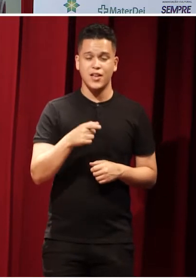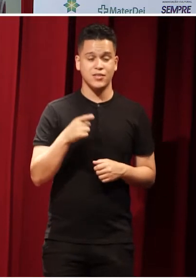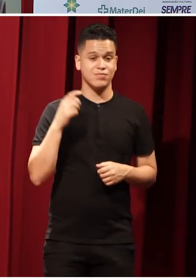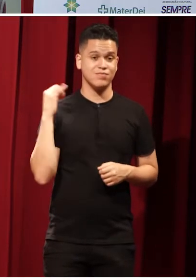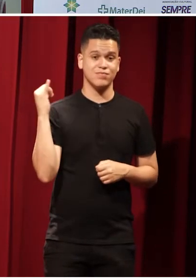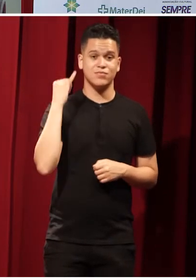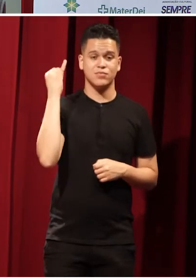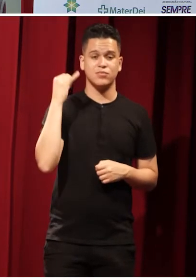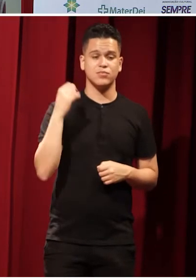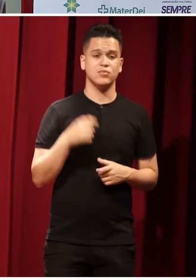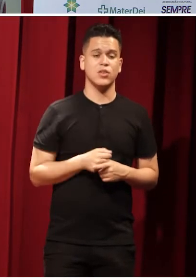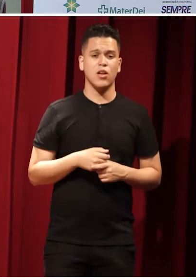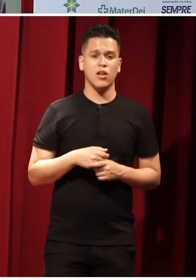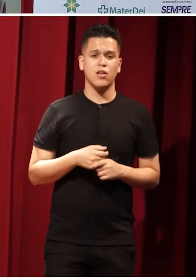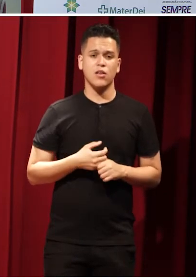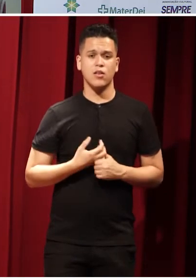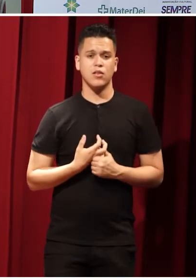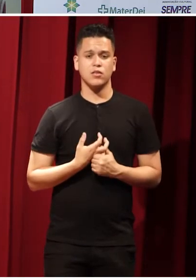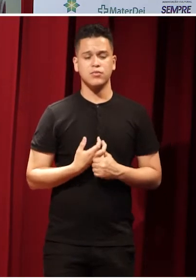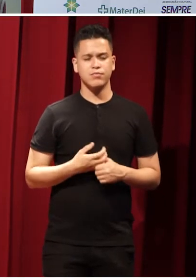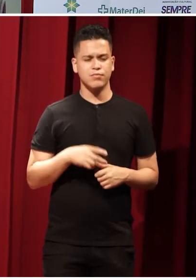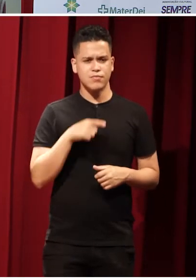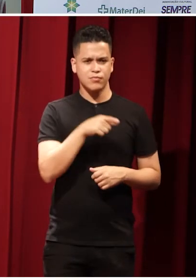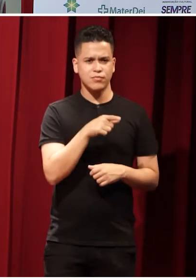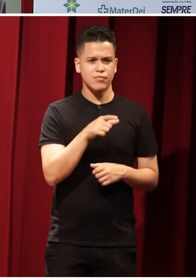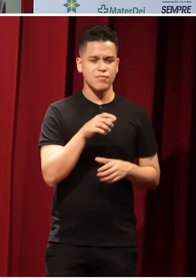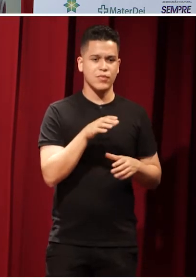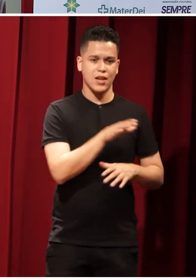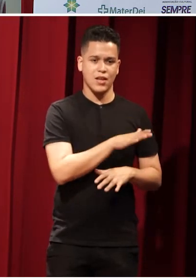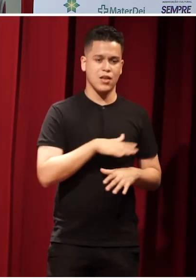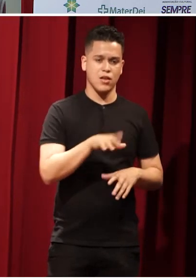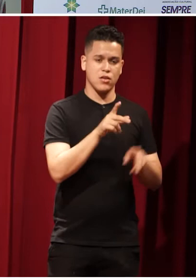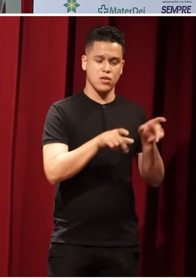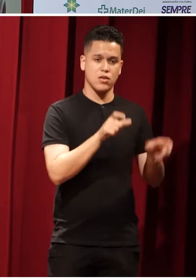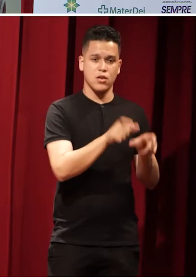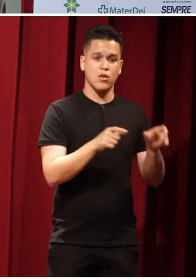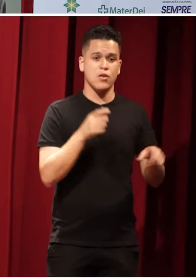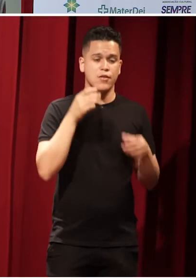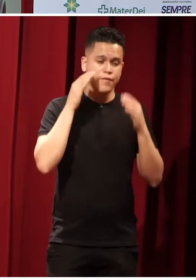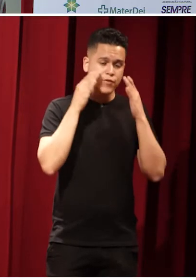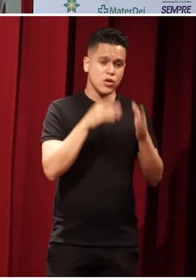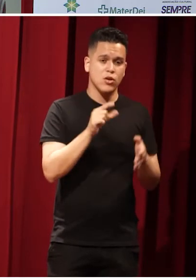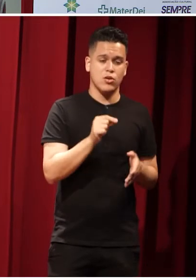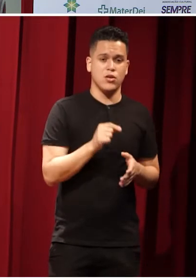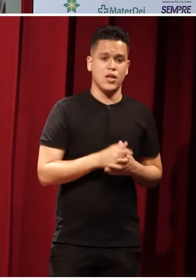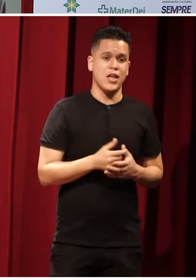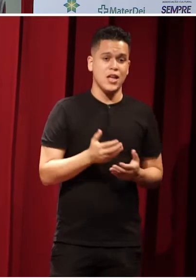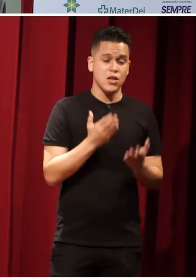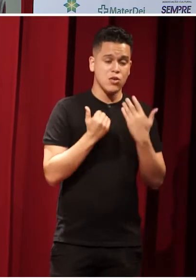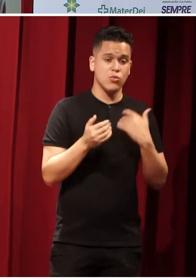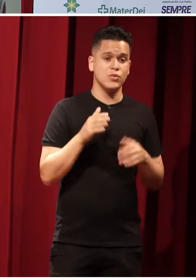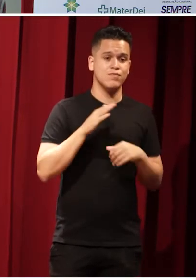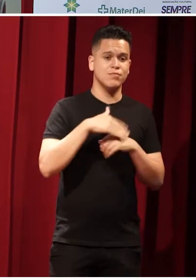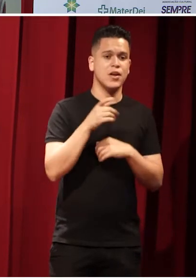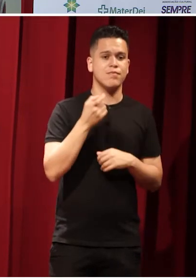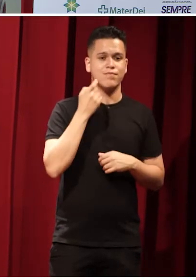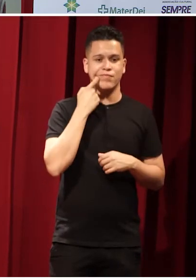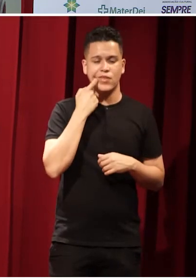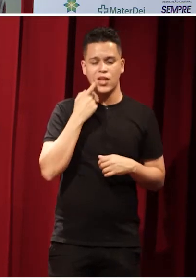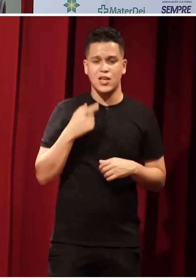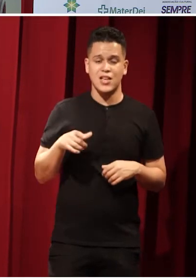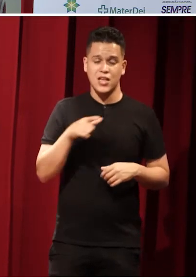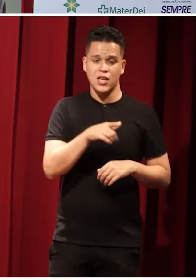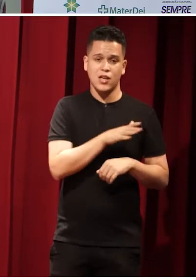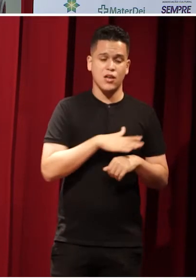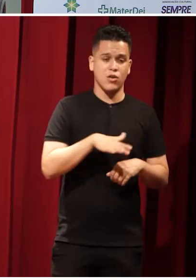o consumo de proteínas vindas de carne no mundo. E a piscicultura em cativeiro na Amazônia, ela é